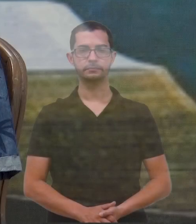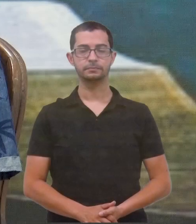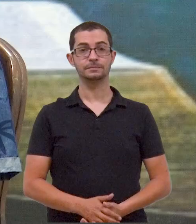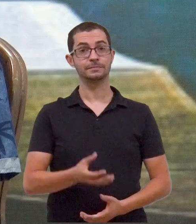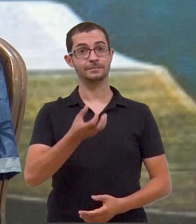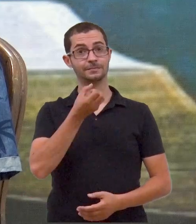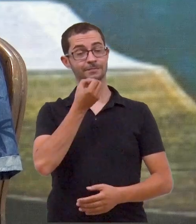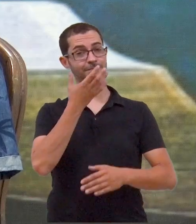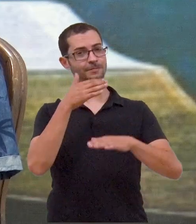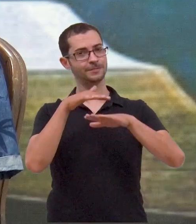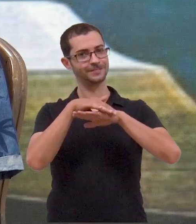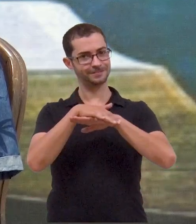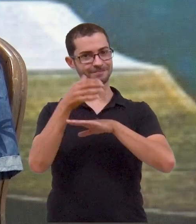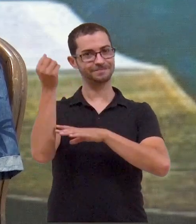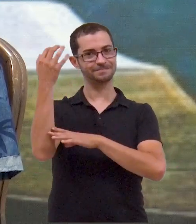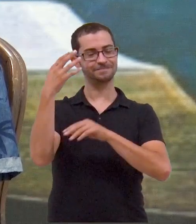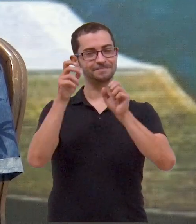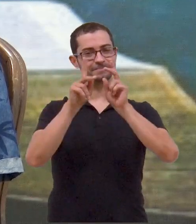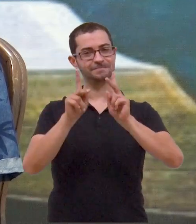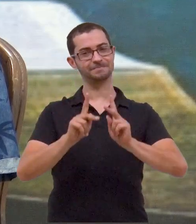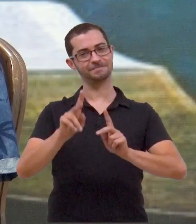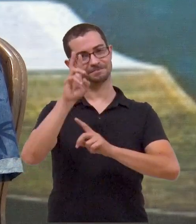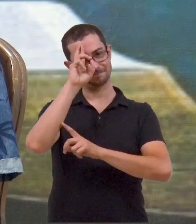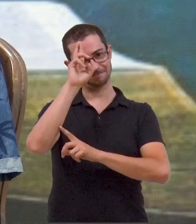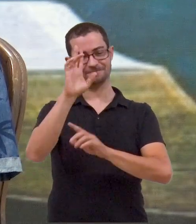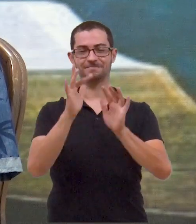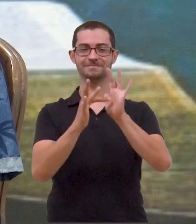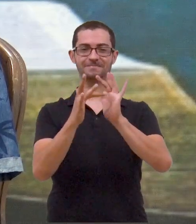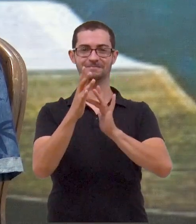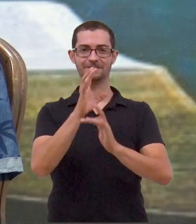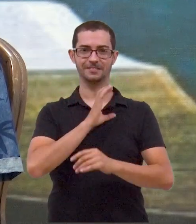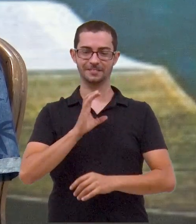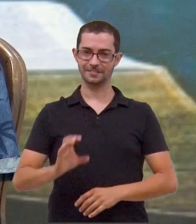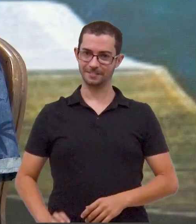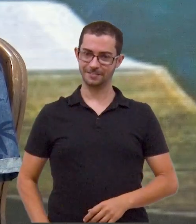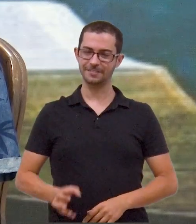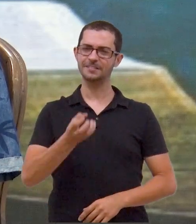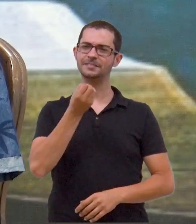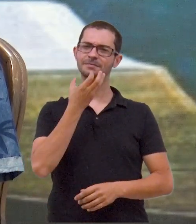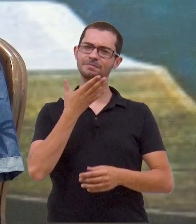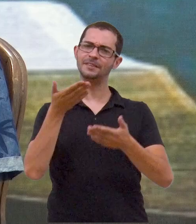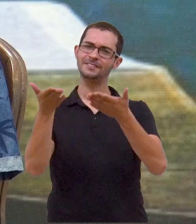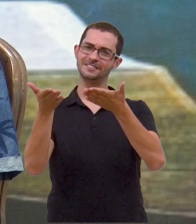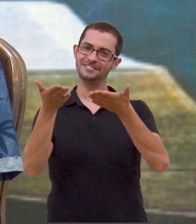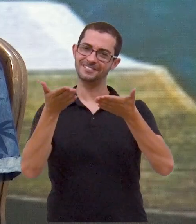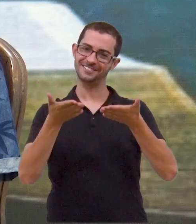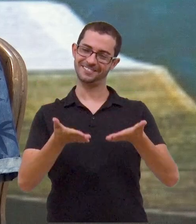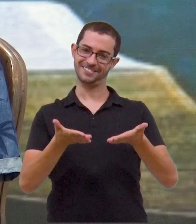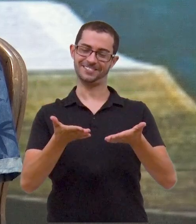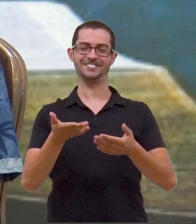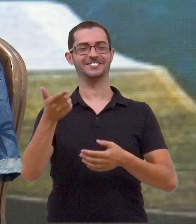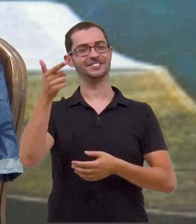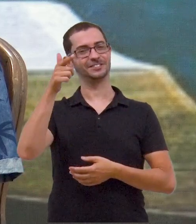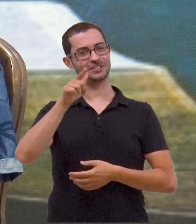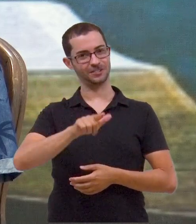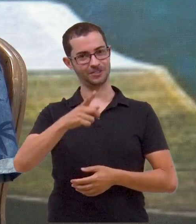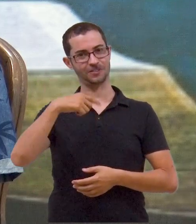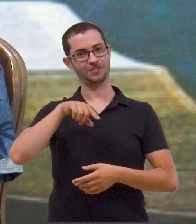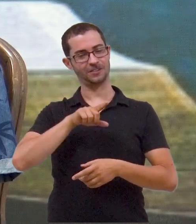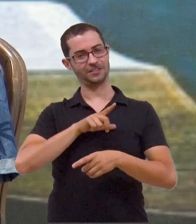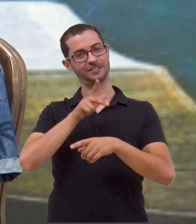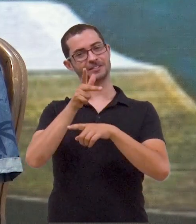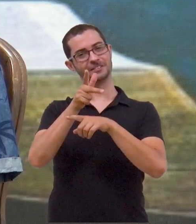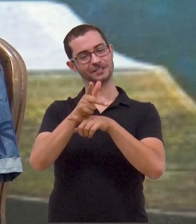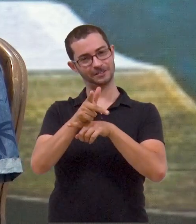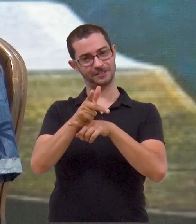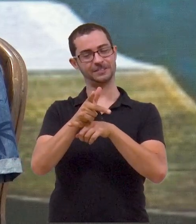Boa noite, graça e paz do Senhor Jesus Cristo. Seja bem-vindo mais uma vez à nossa transmissão dos 30 minutos